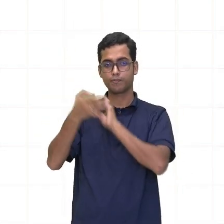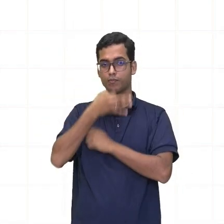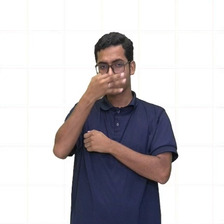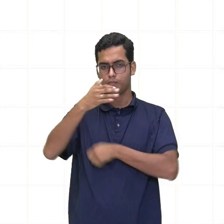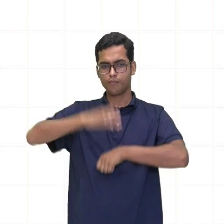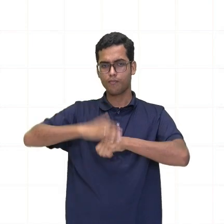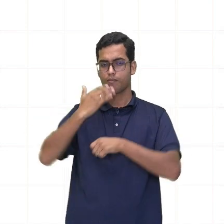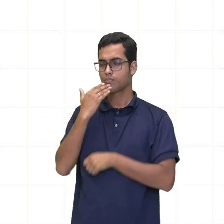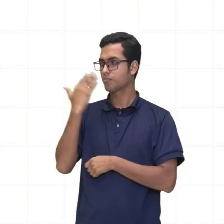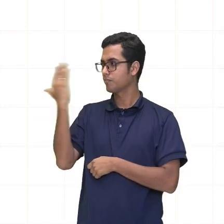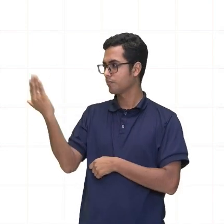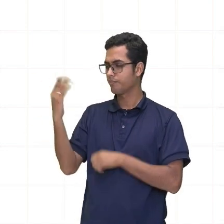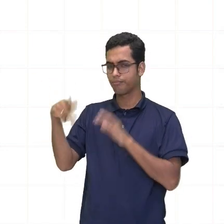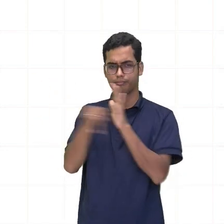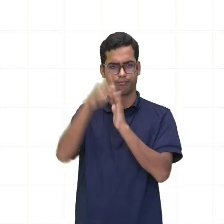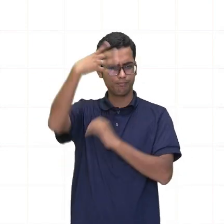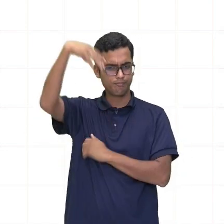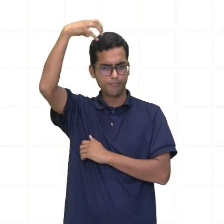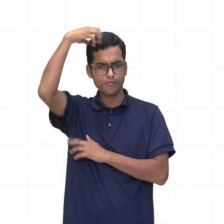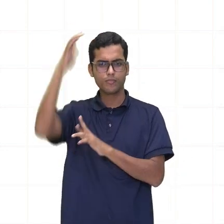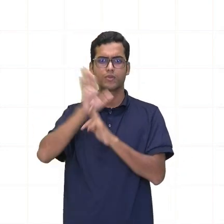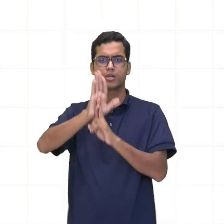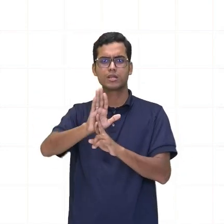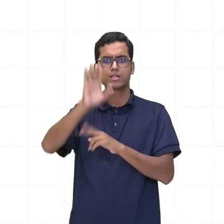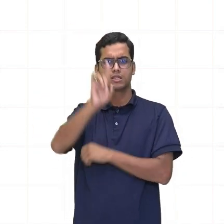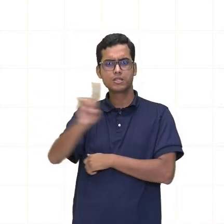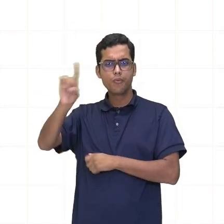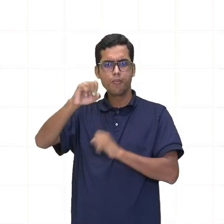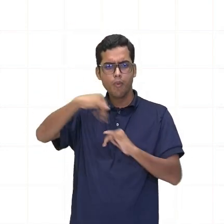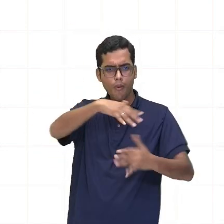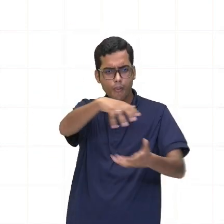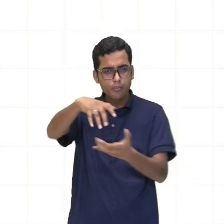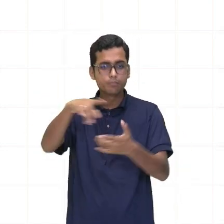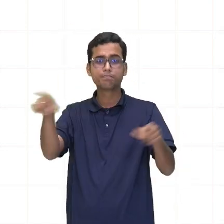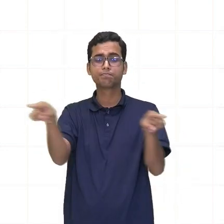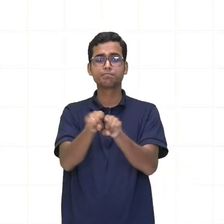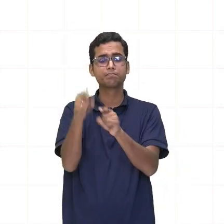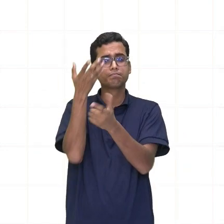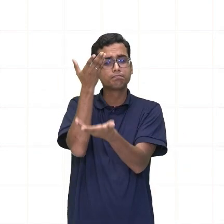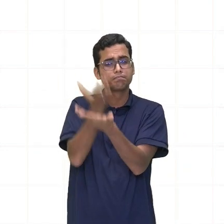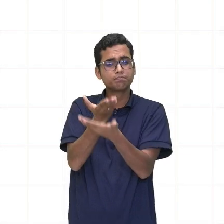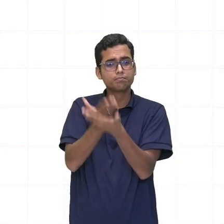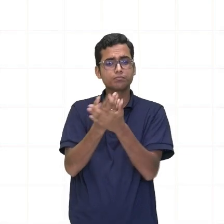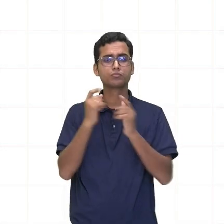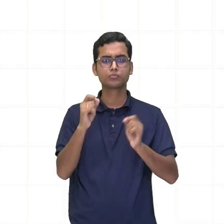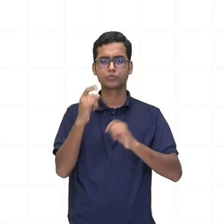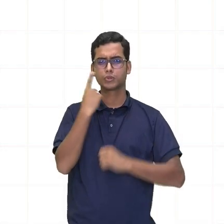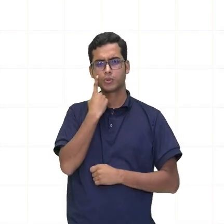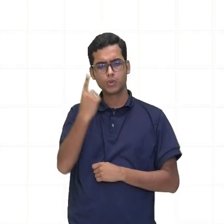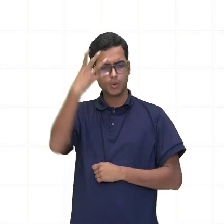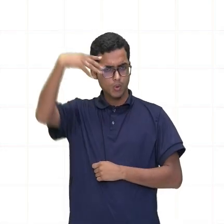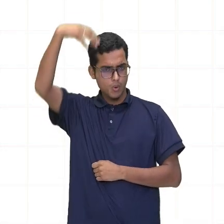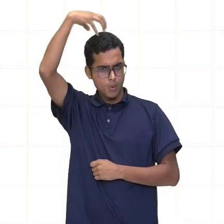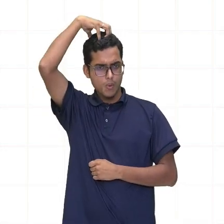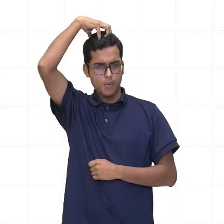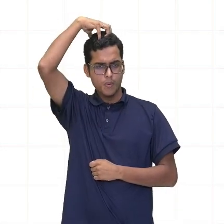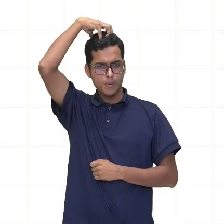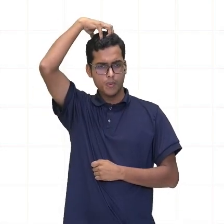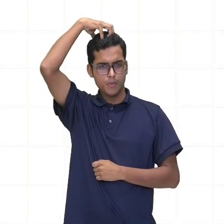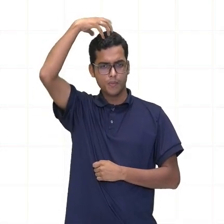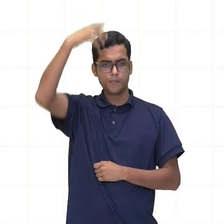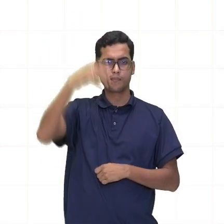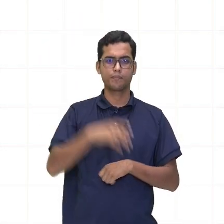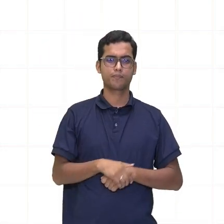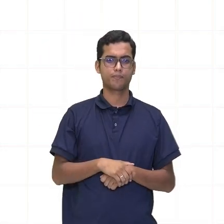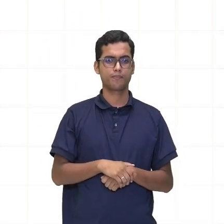monarcas eram representantes de Deus na terra e nós vamos verificar a autoridade real que não